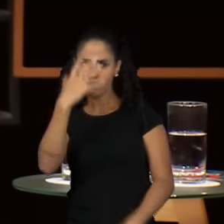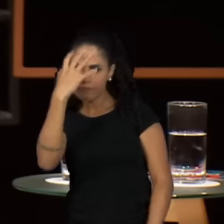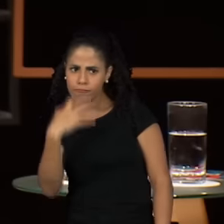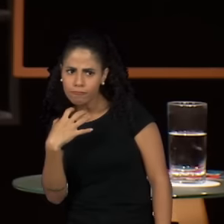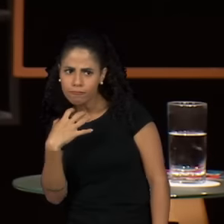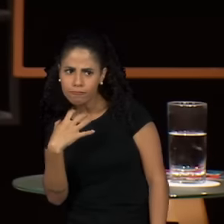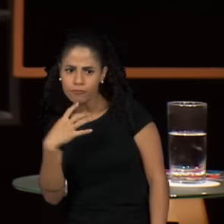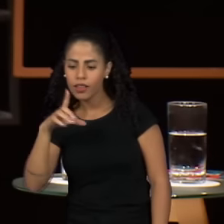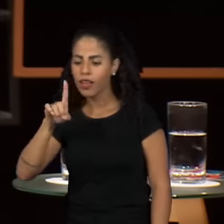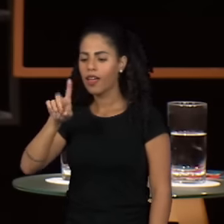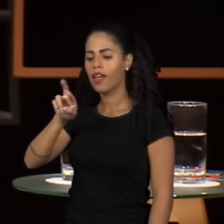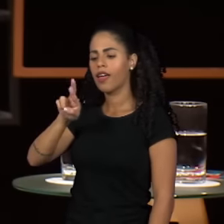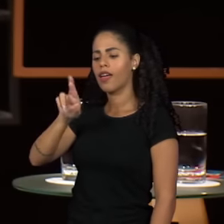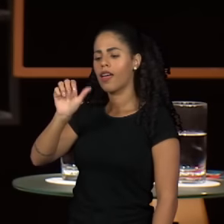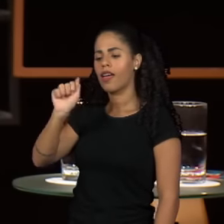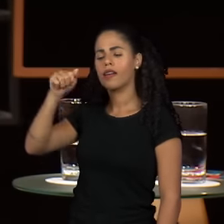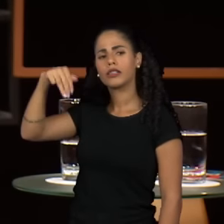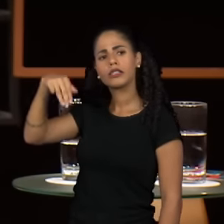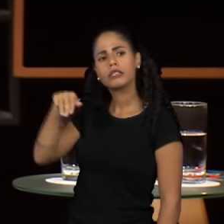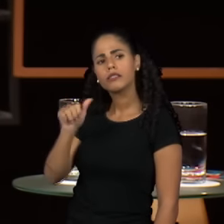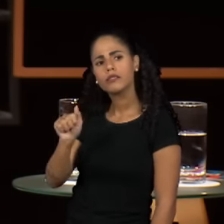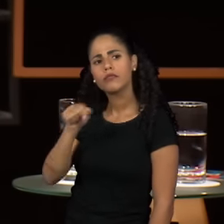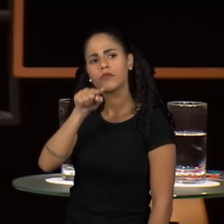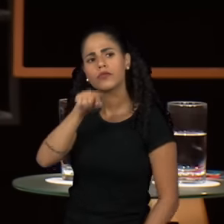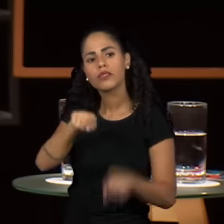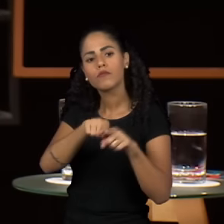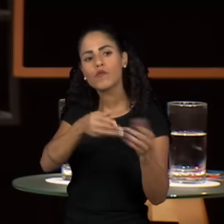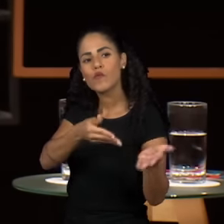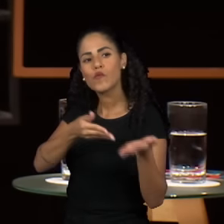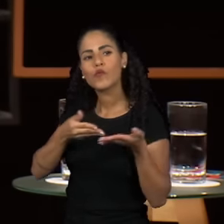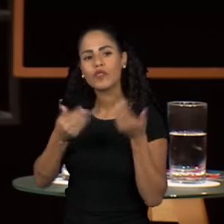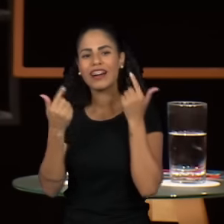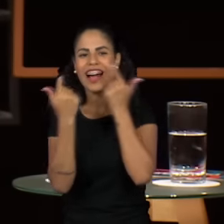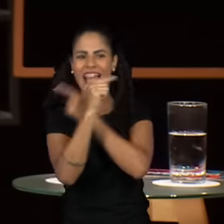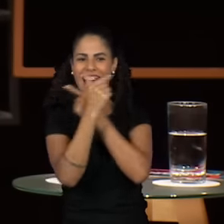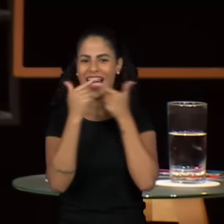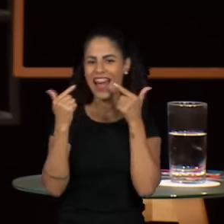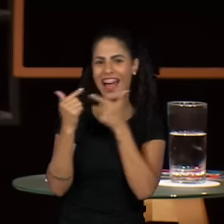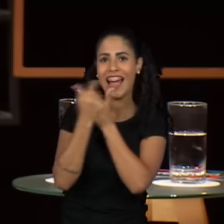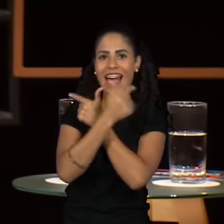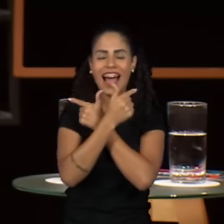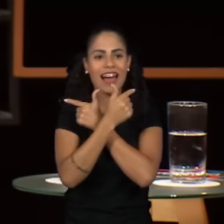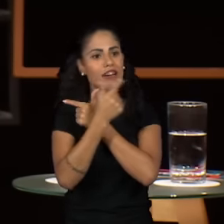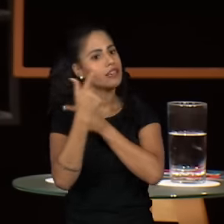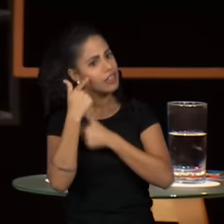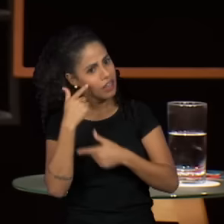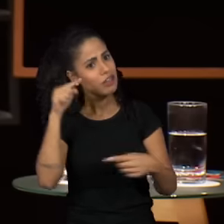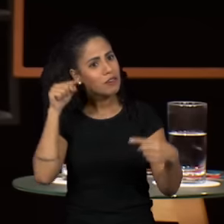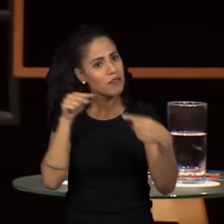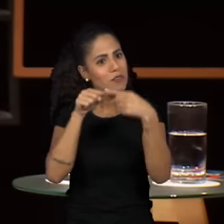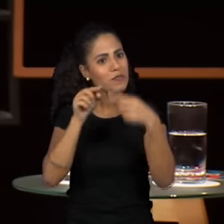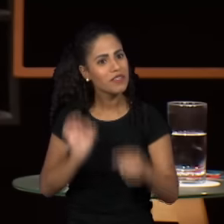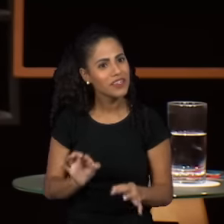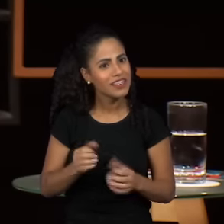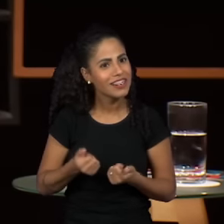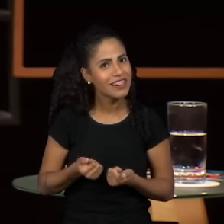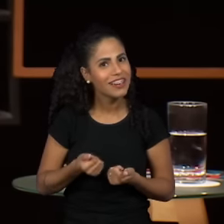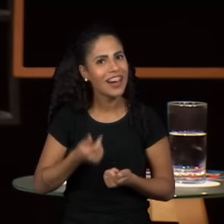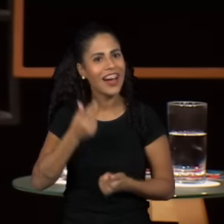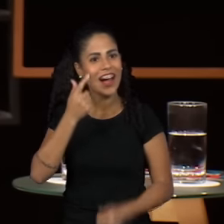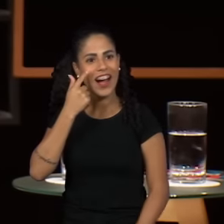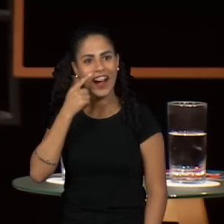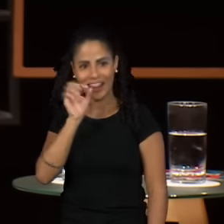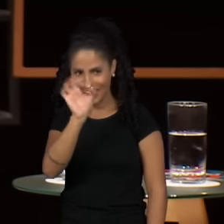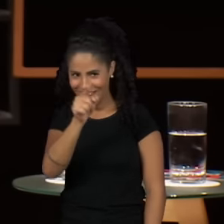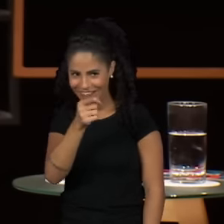Até que um dia você foi convidado para fazer uma comédia e apareceu uma especialista nesse assunto, né? A gente fez um